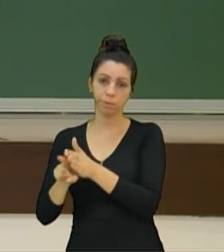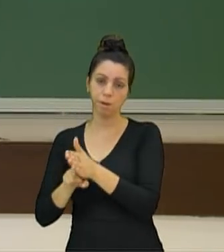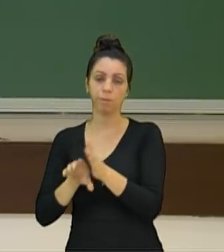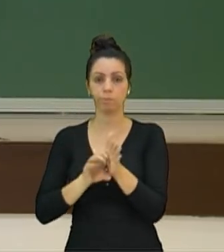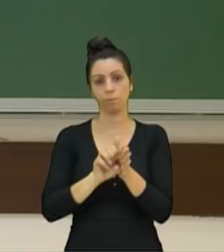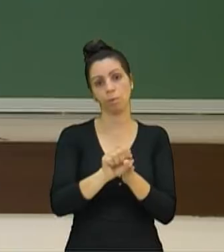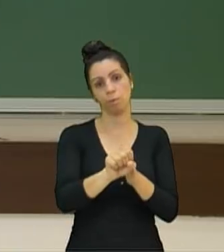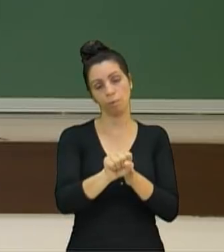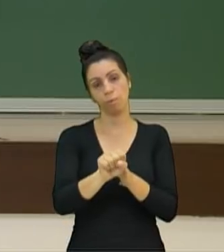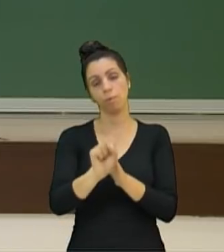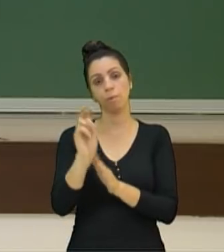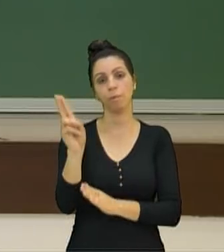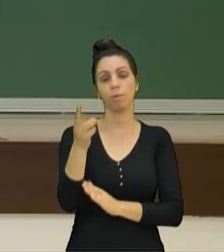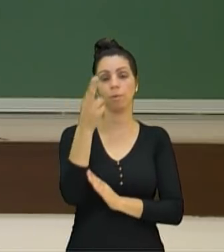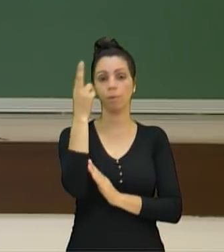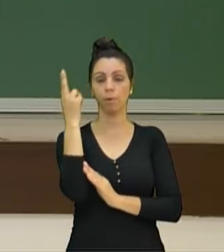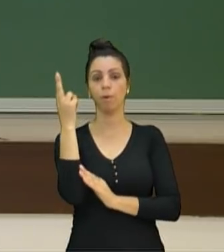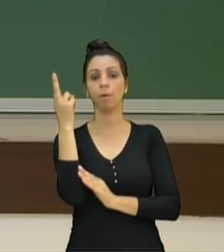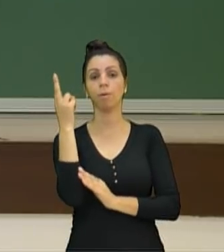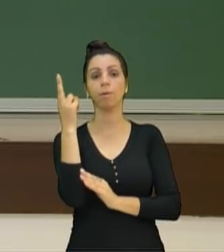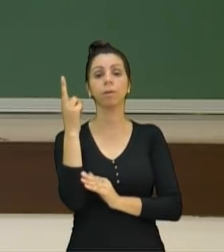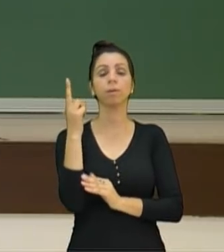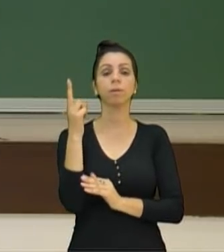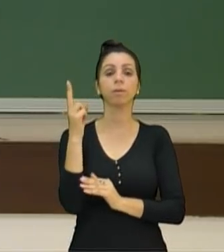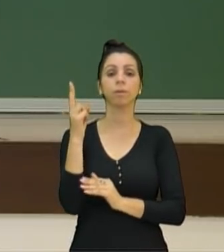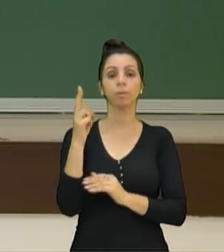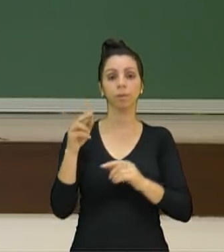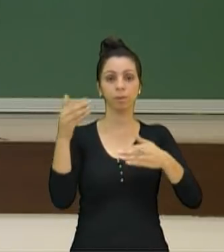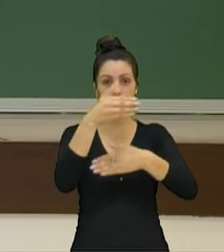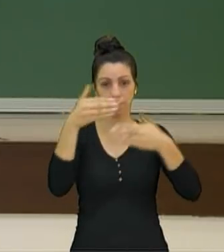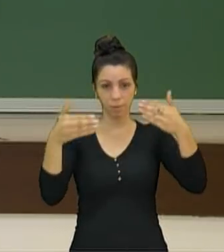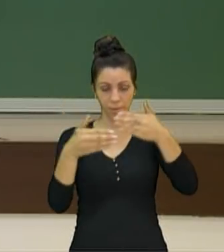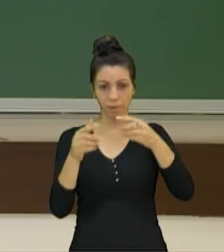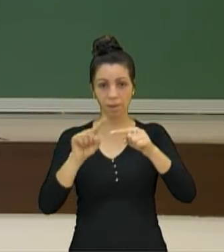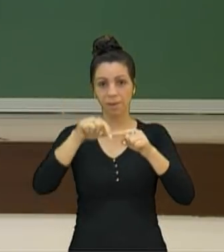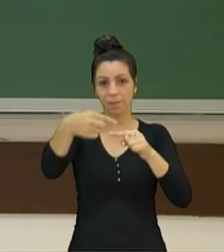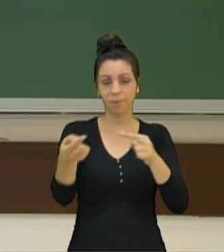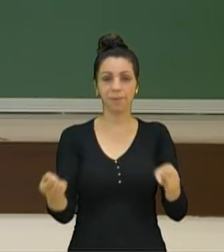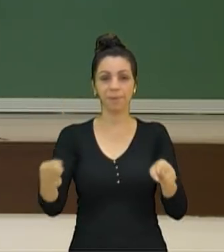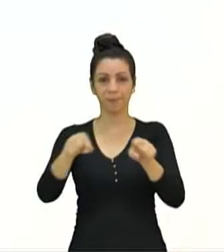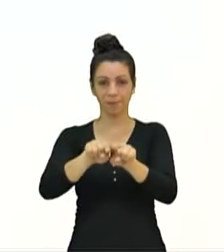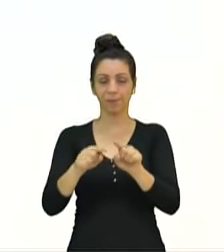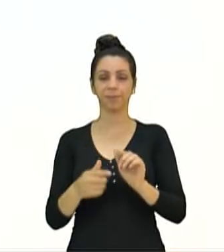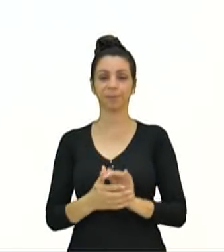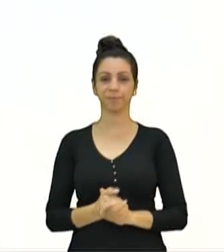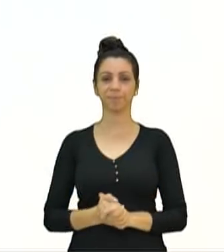Google ou no material da nossa aula. Daqui a pouquinho nós voltamos.